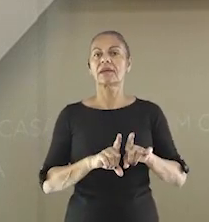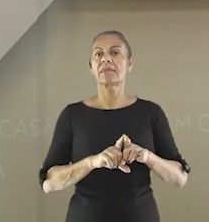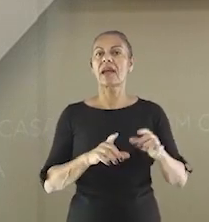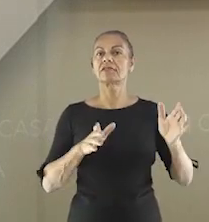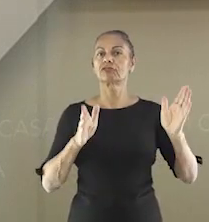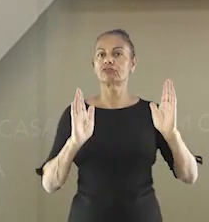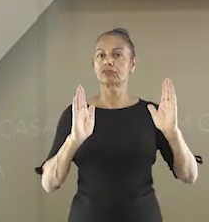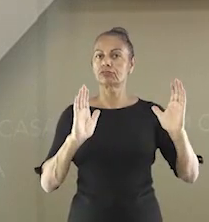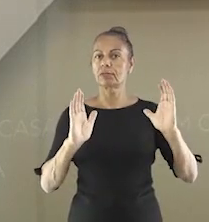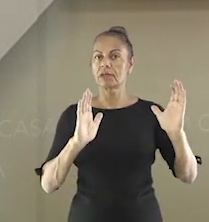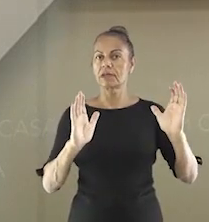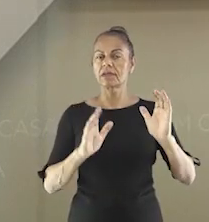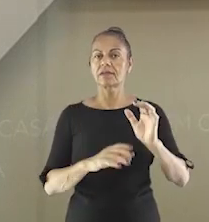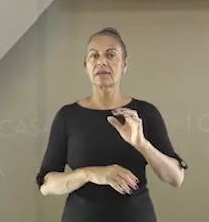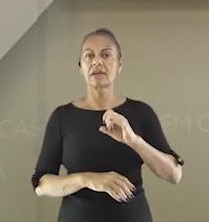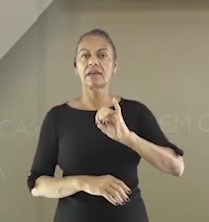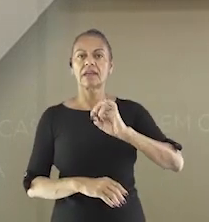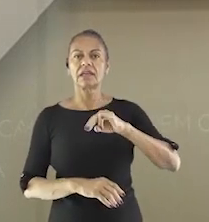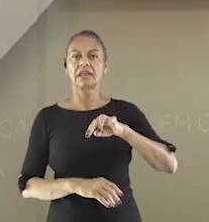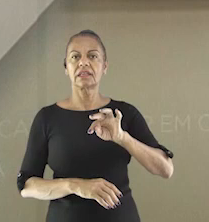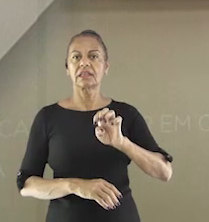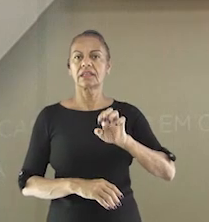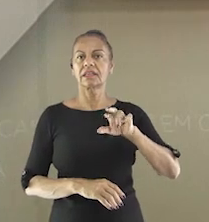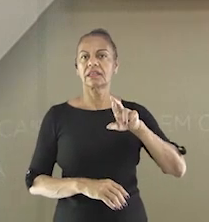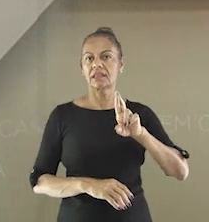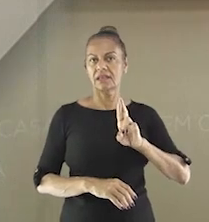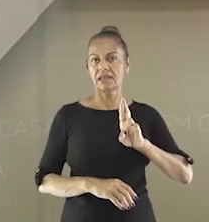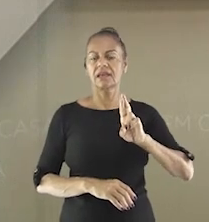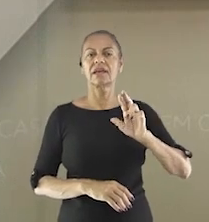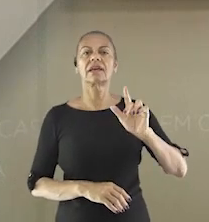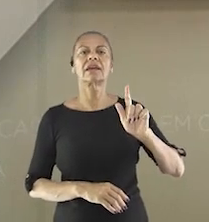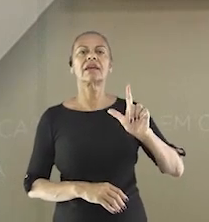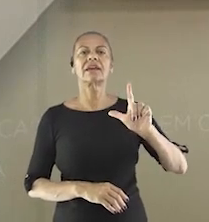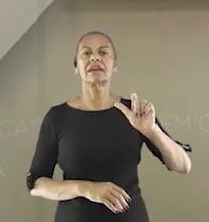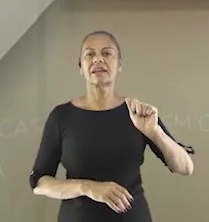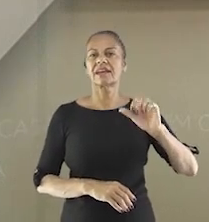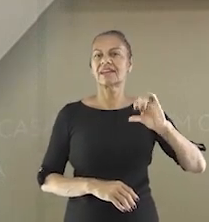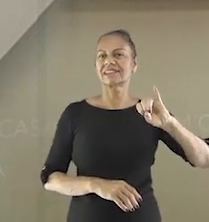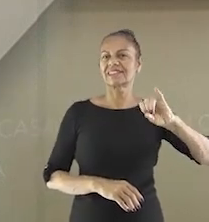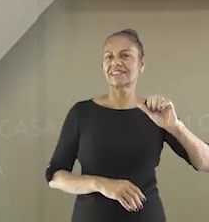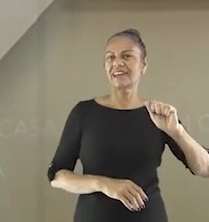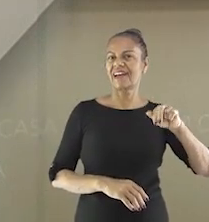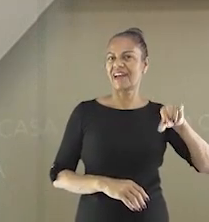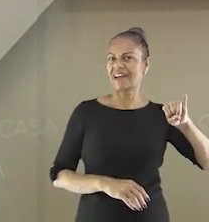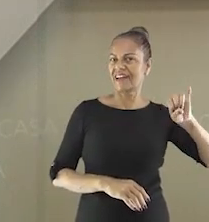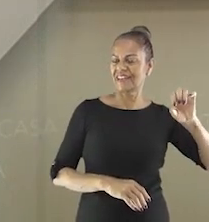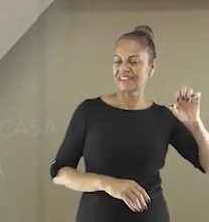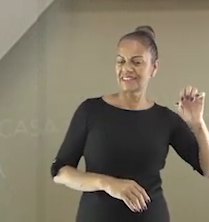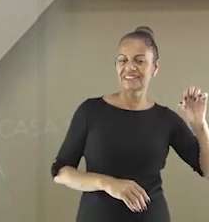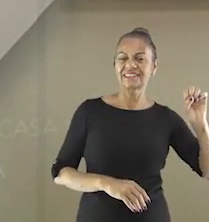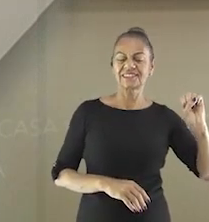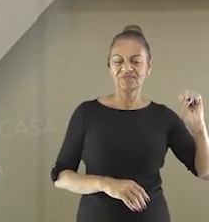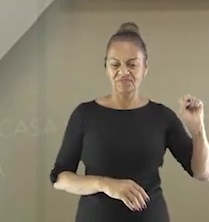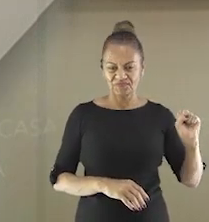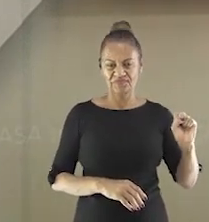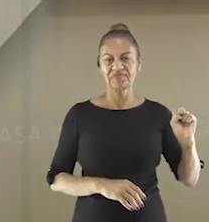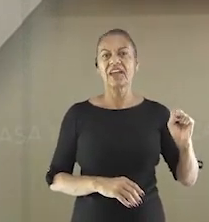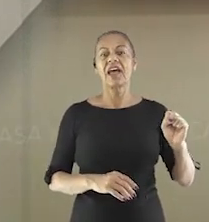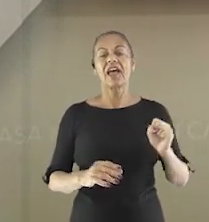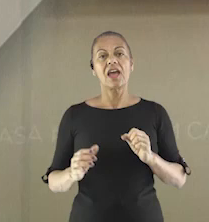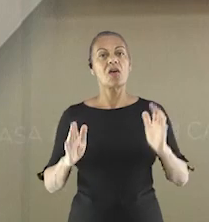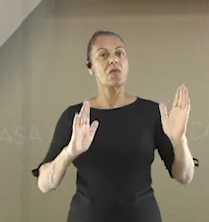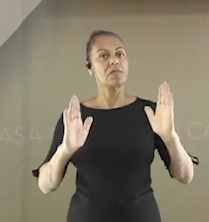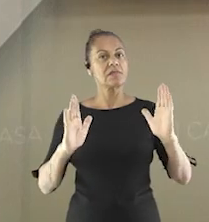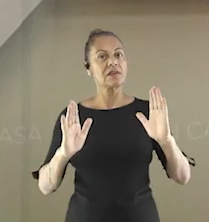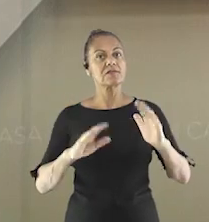períodos interglaciais são os períodos entre as glaciações, os períodos mais quentes de uma era do gelo. Tá bom? E você